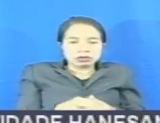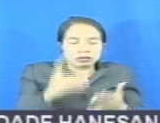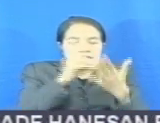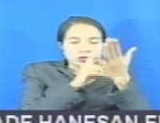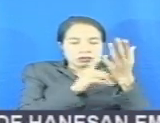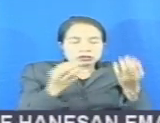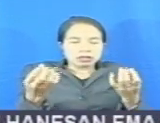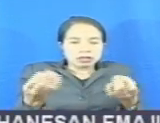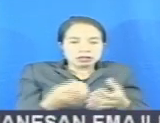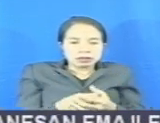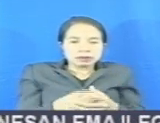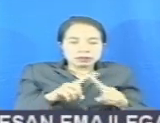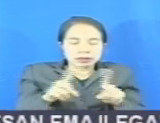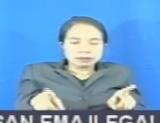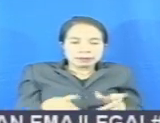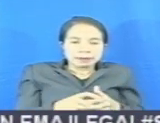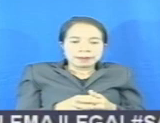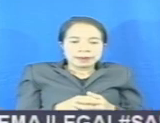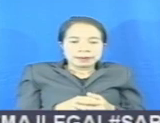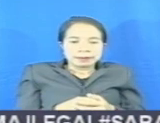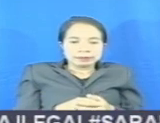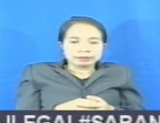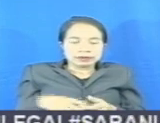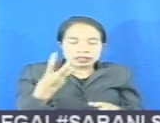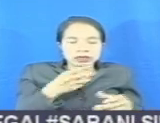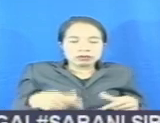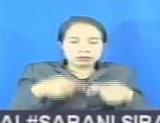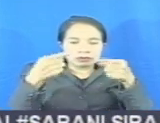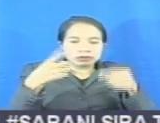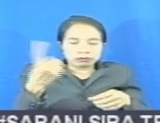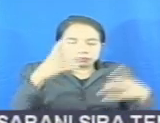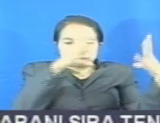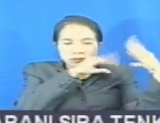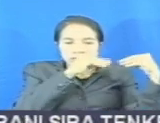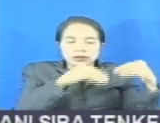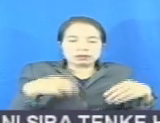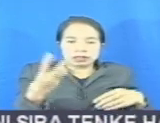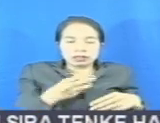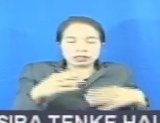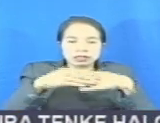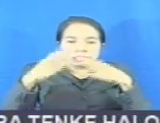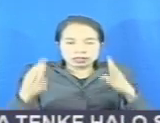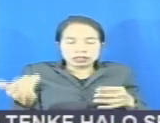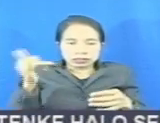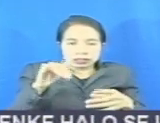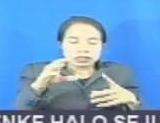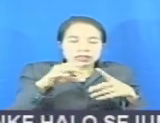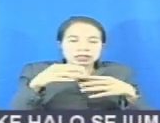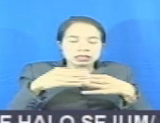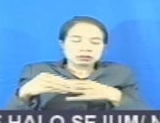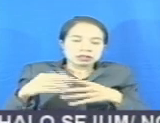as mas de ita fundo fati esperança vai ter nem altura de comentarizira Leliu se suku se